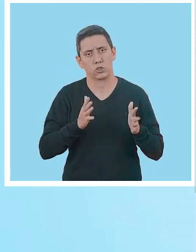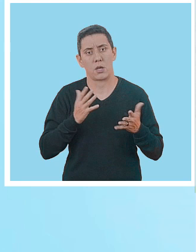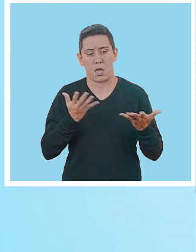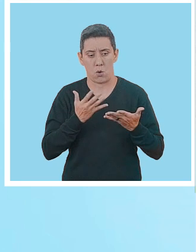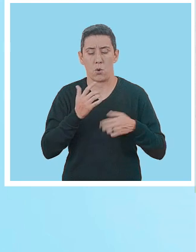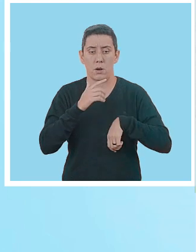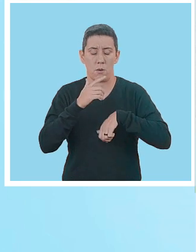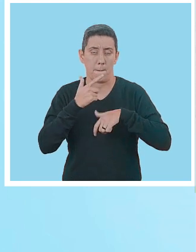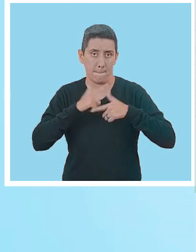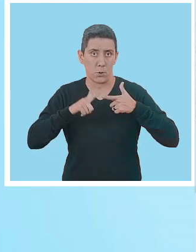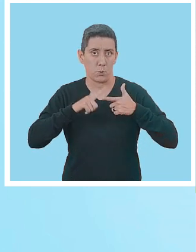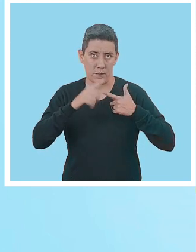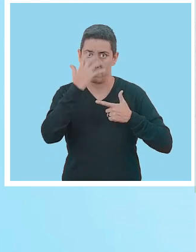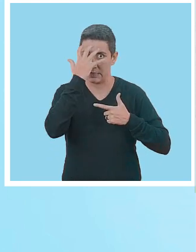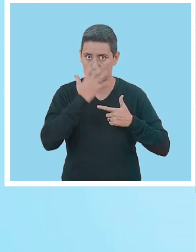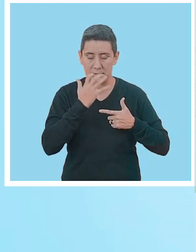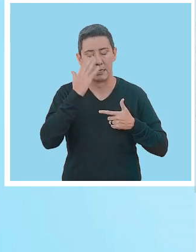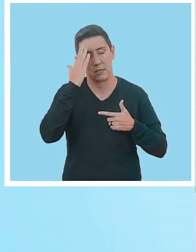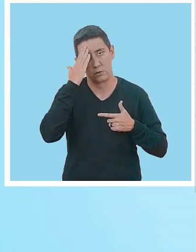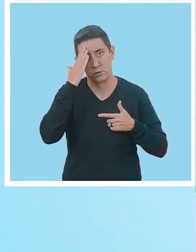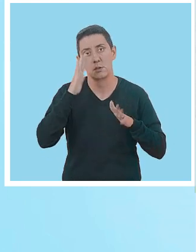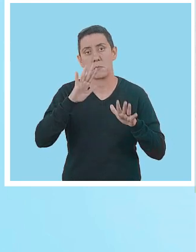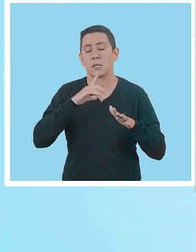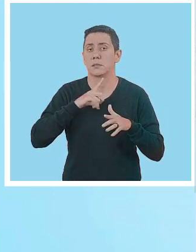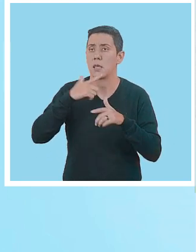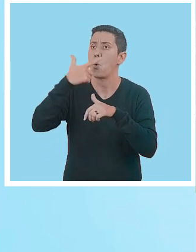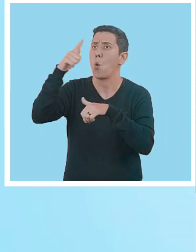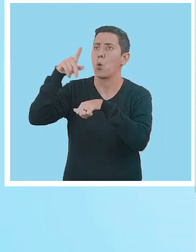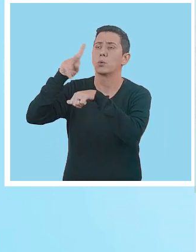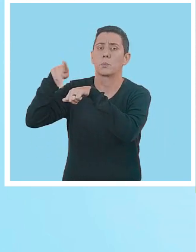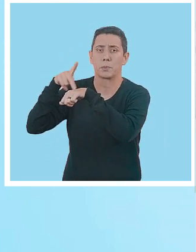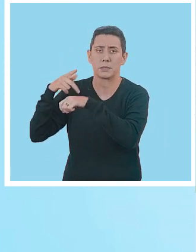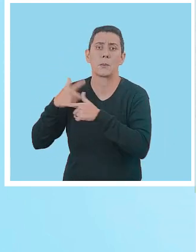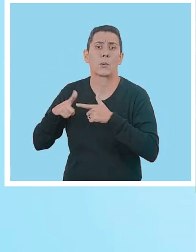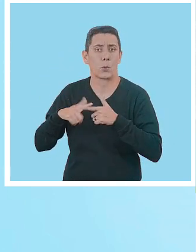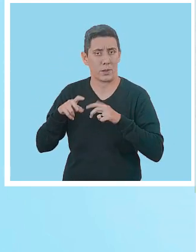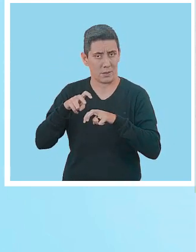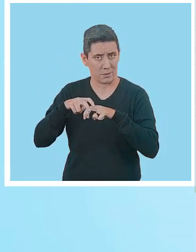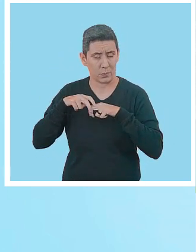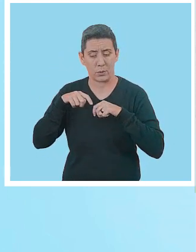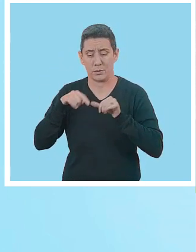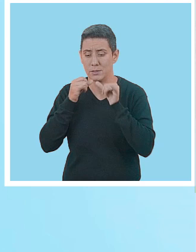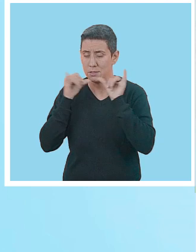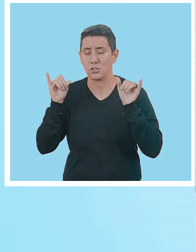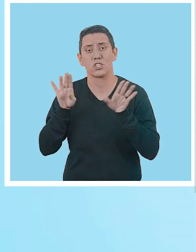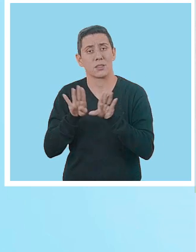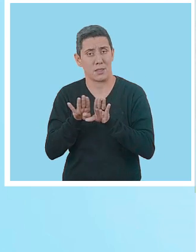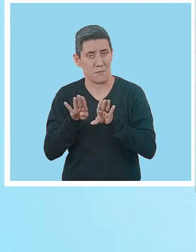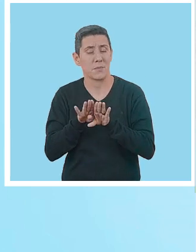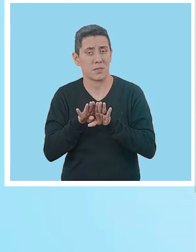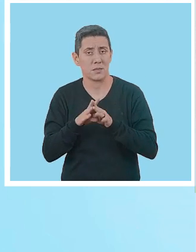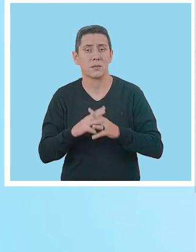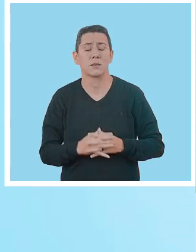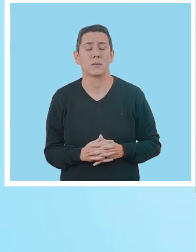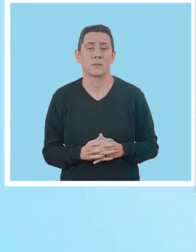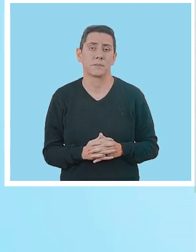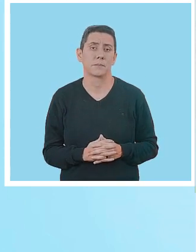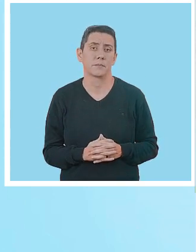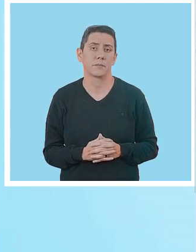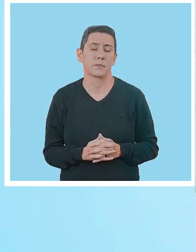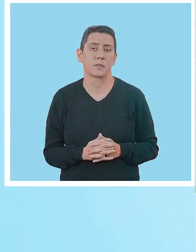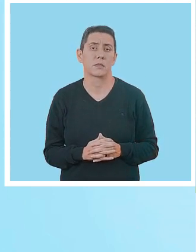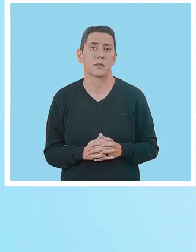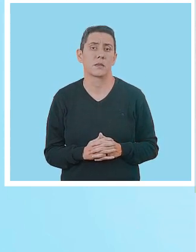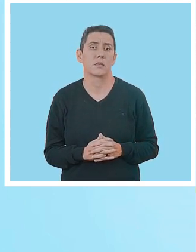muito sério mas esse problema também está acontecendo em outros países né então a expansão